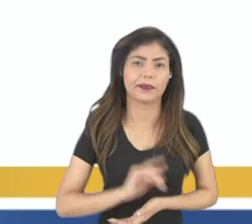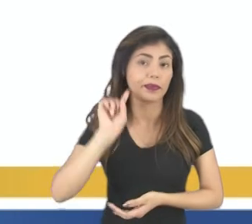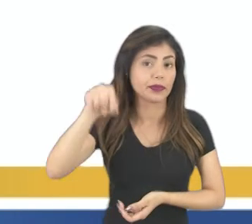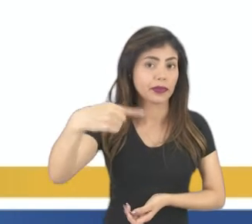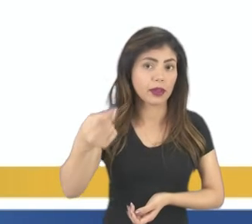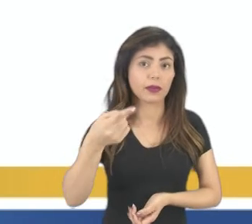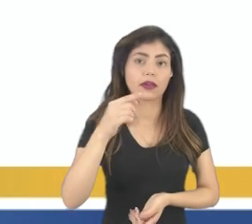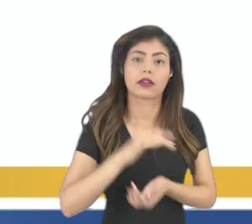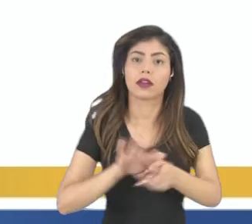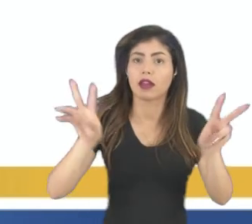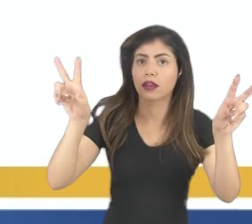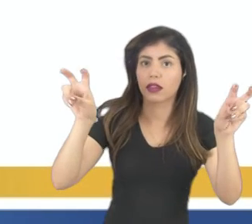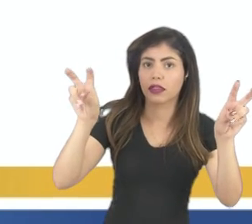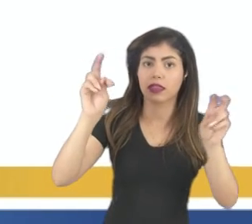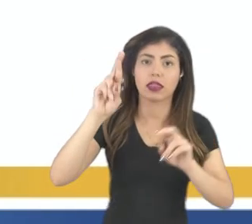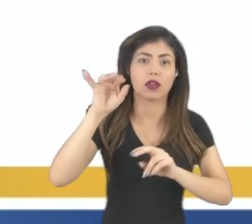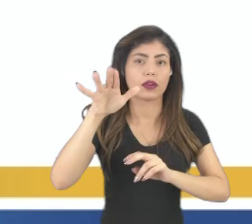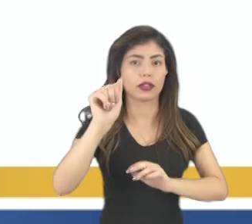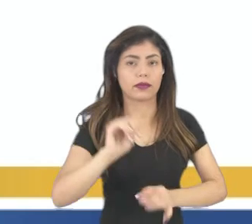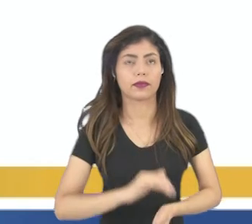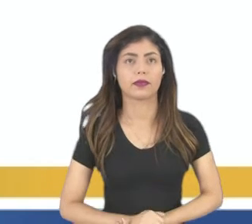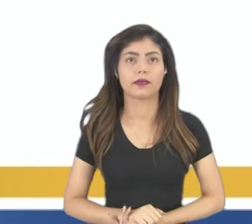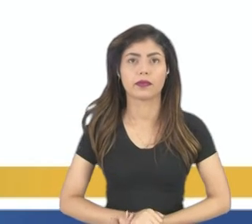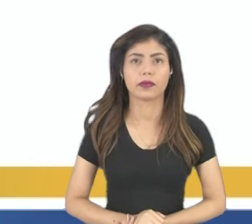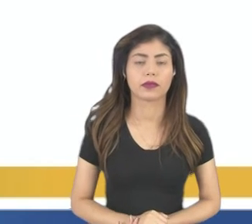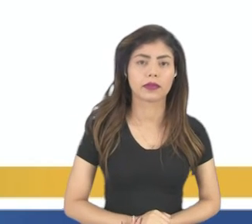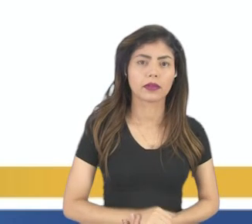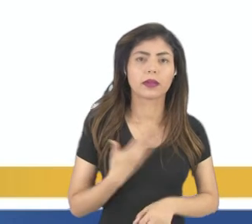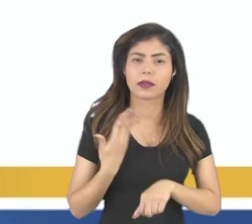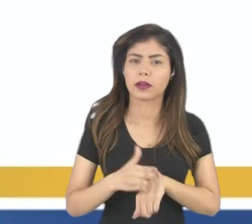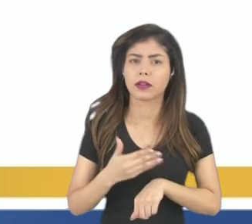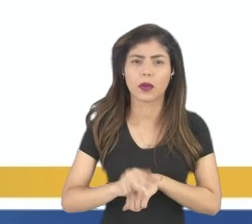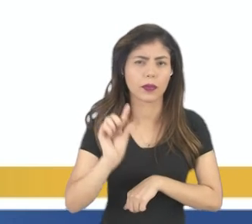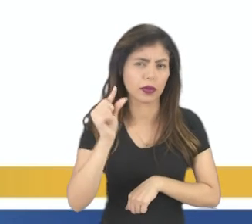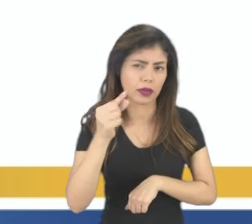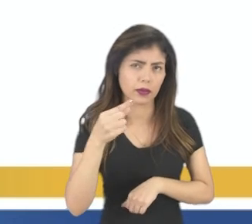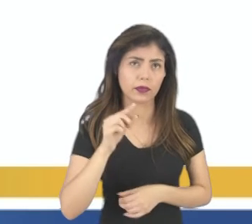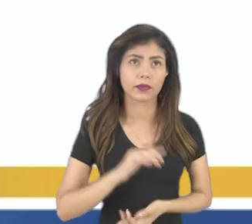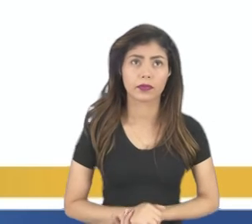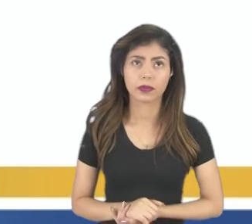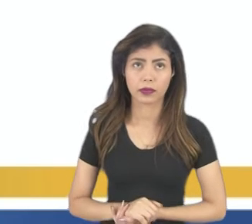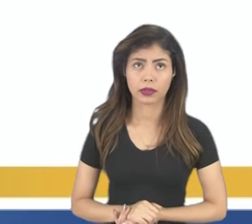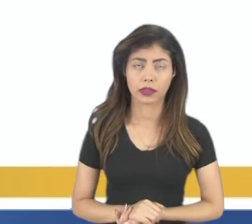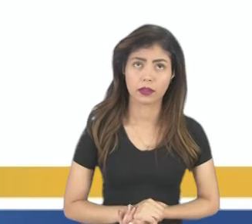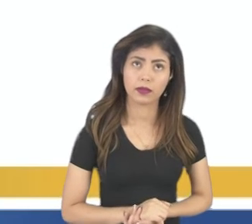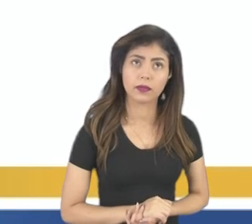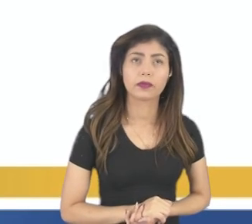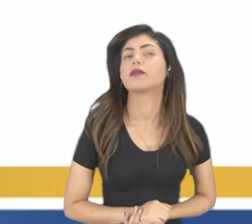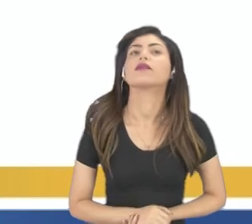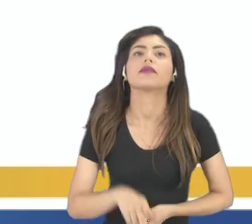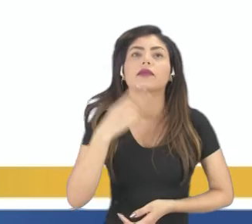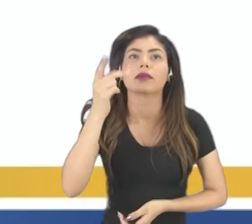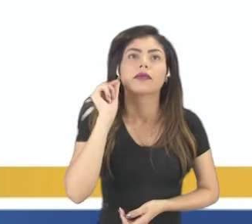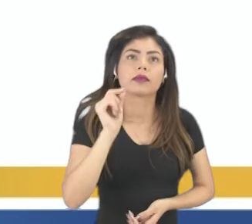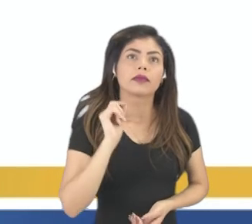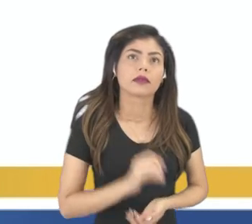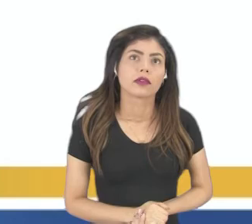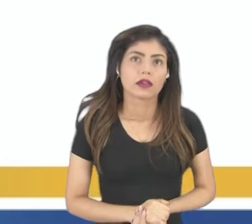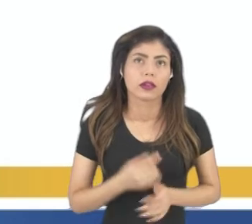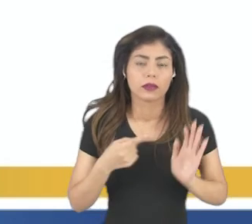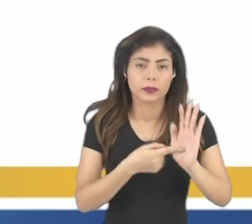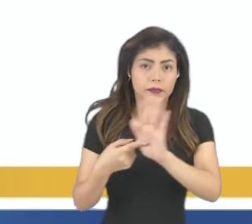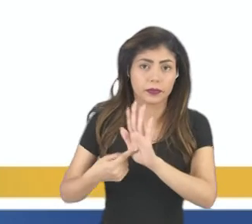depois de ser teorizada trás estar um pouco eu trouxe uma questão aqui que diz assim